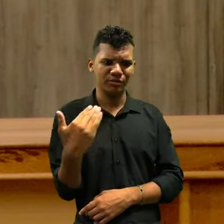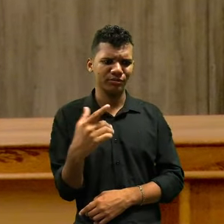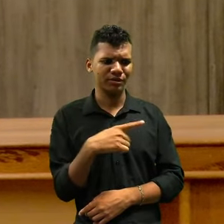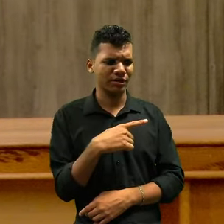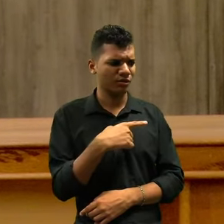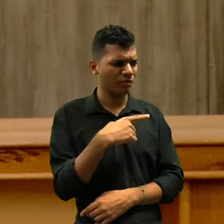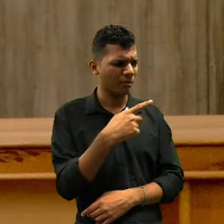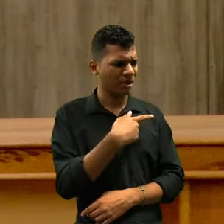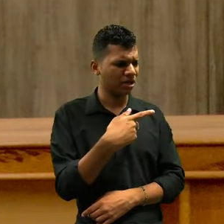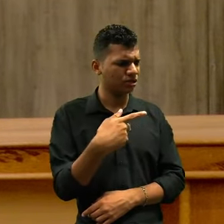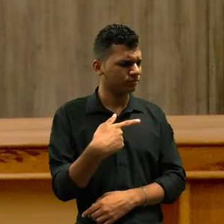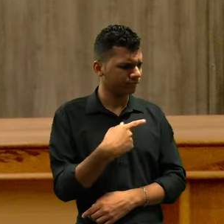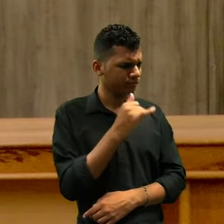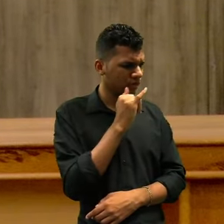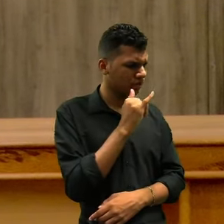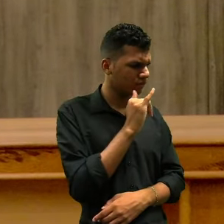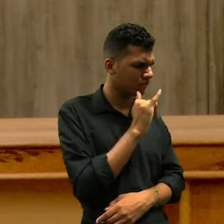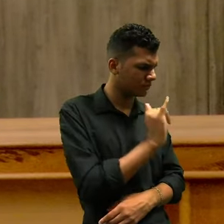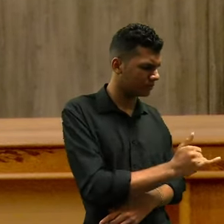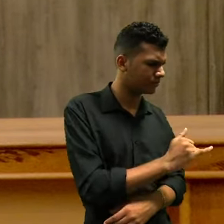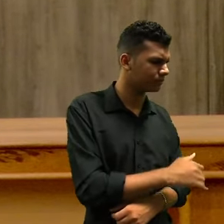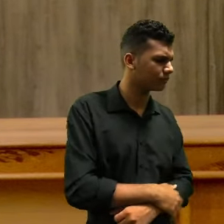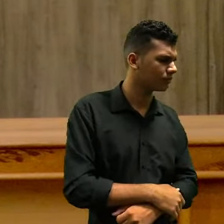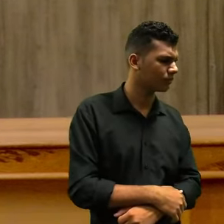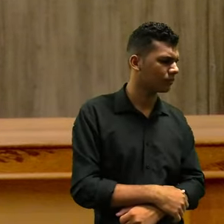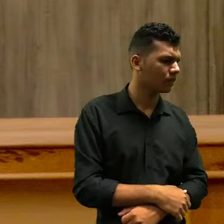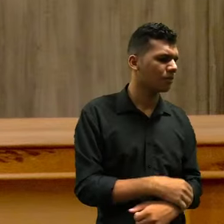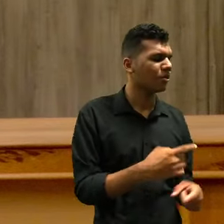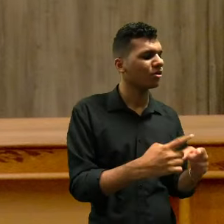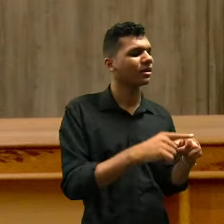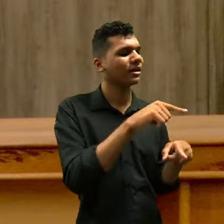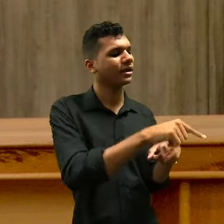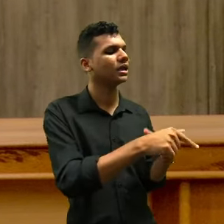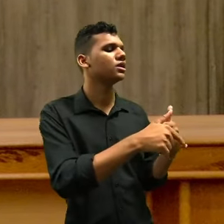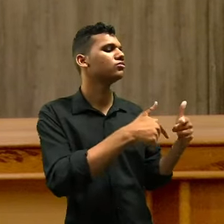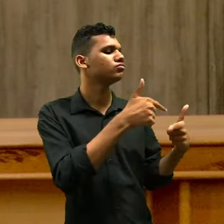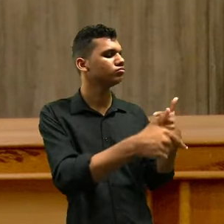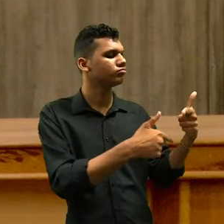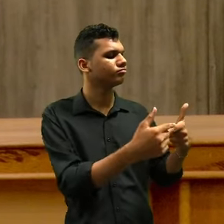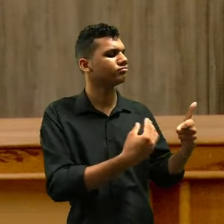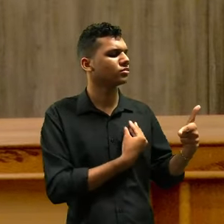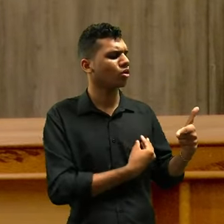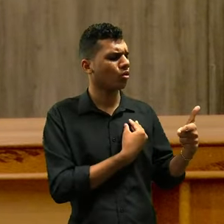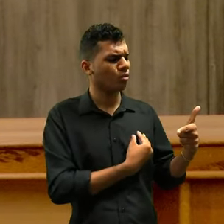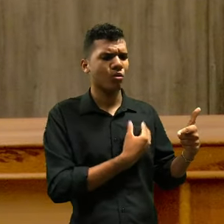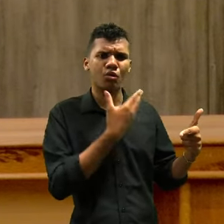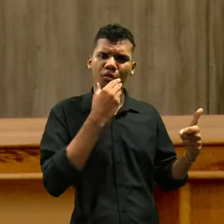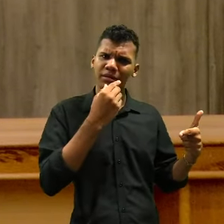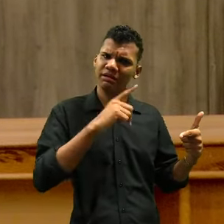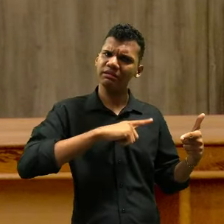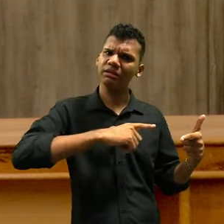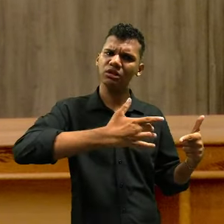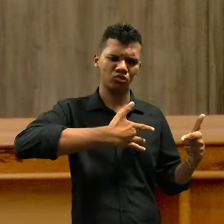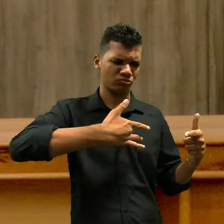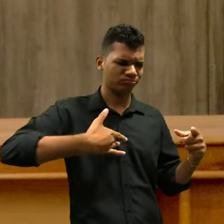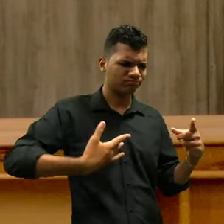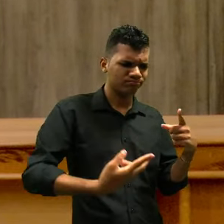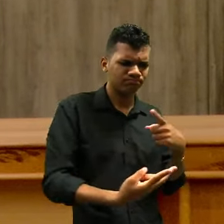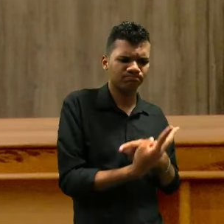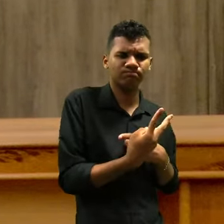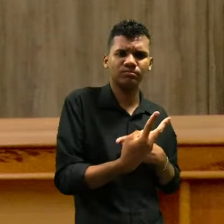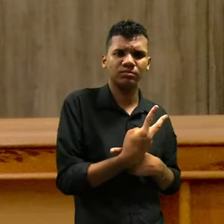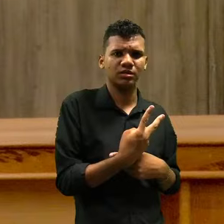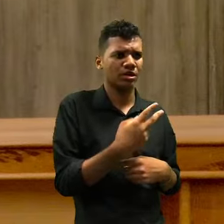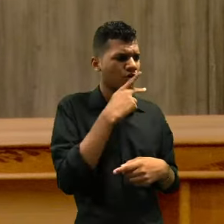deu uma palavra lá e disse assim pastor Bené lutou pela vida era o homem que mais tinha cuidado com a saúde dele o pai